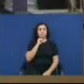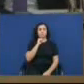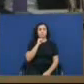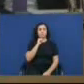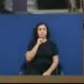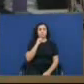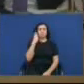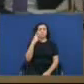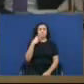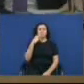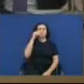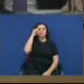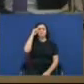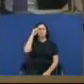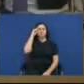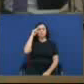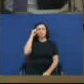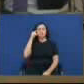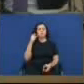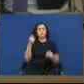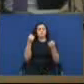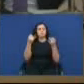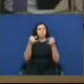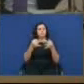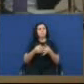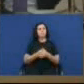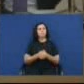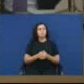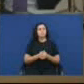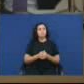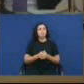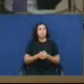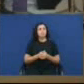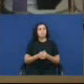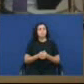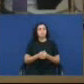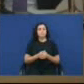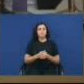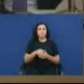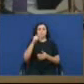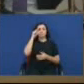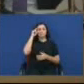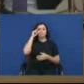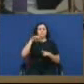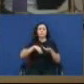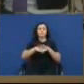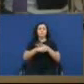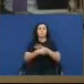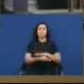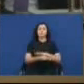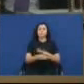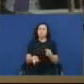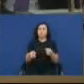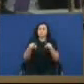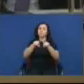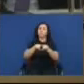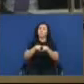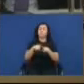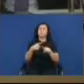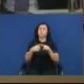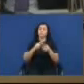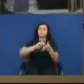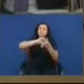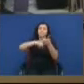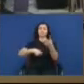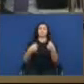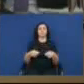Peço para que o vereador Faridzaine, então, como de costume, figure como coautor dos presentes requerimentos para que